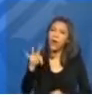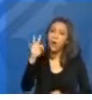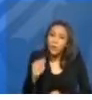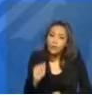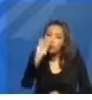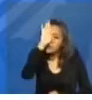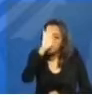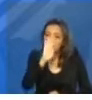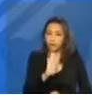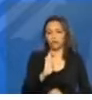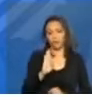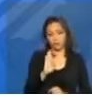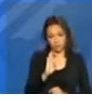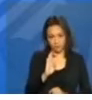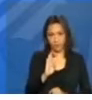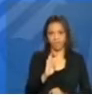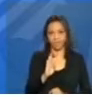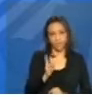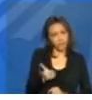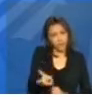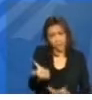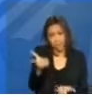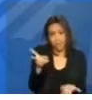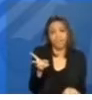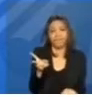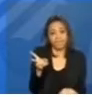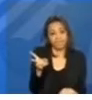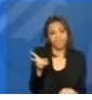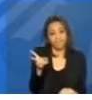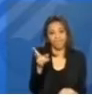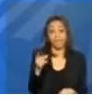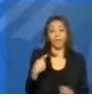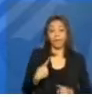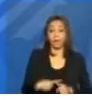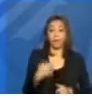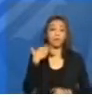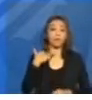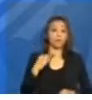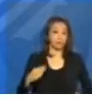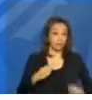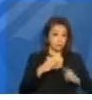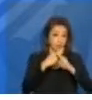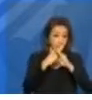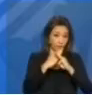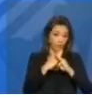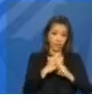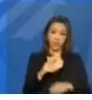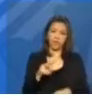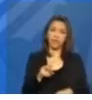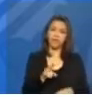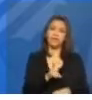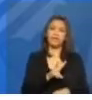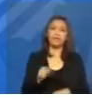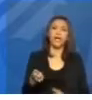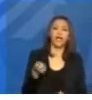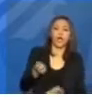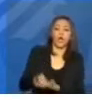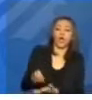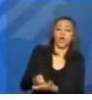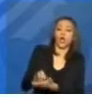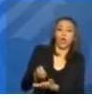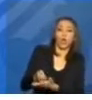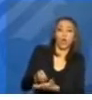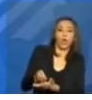graça e para sempre, porque a Caixa não vai fazer cobrança